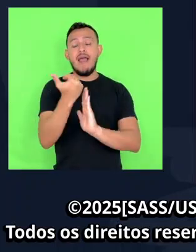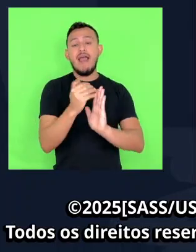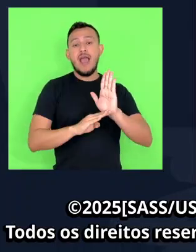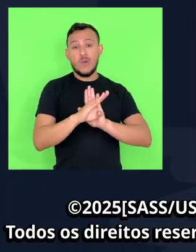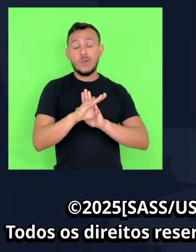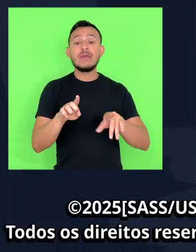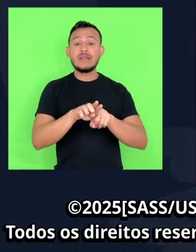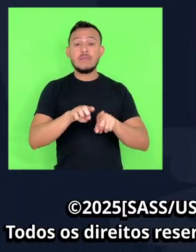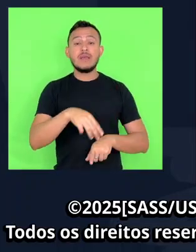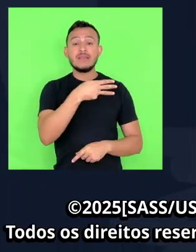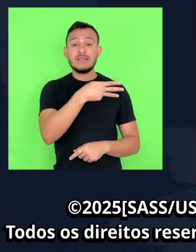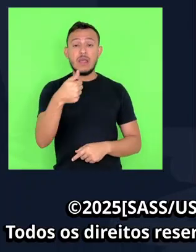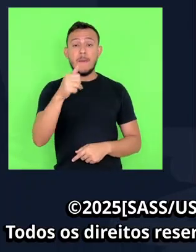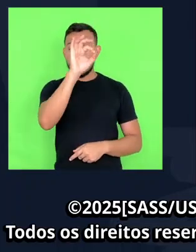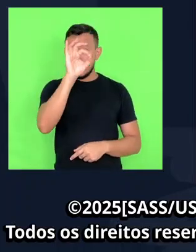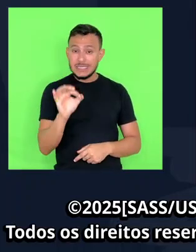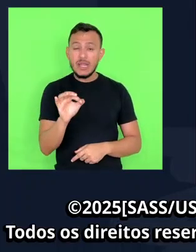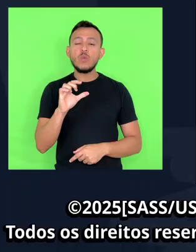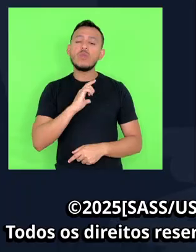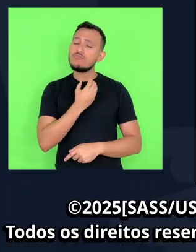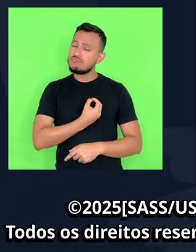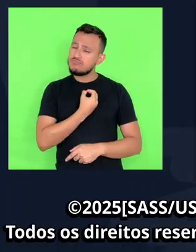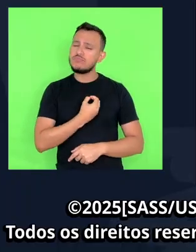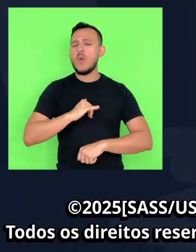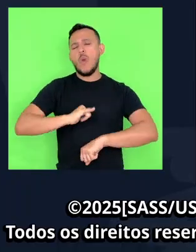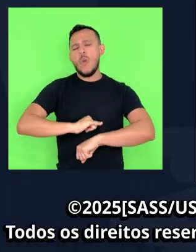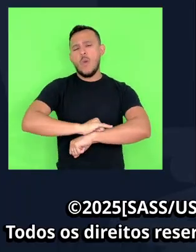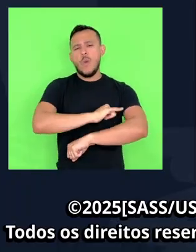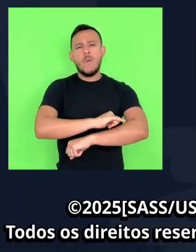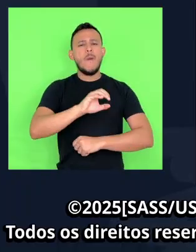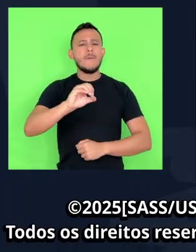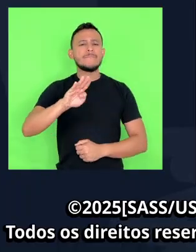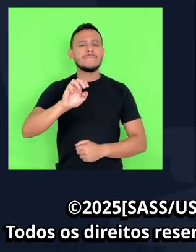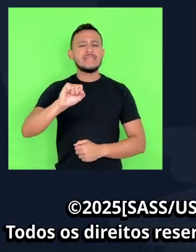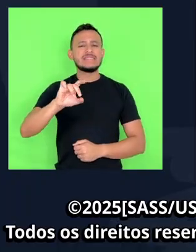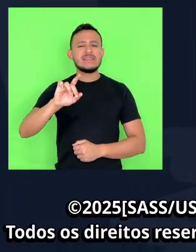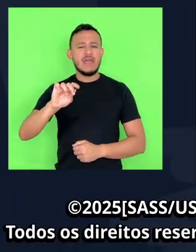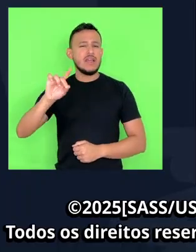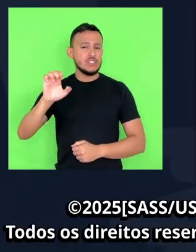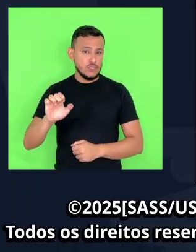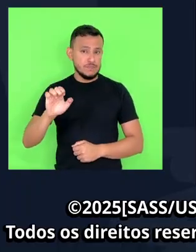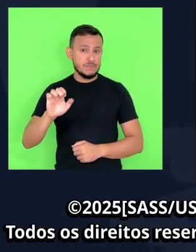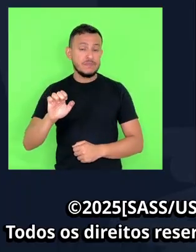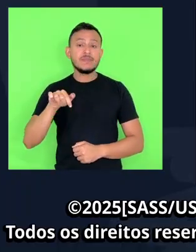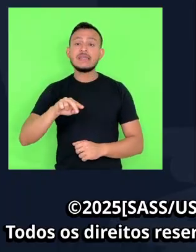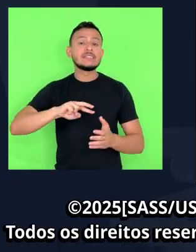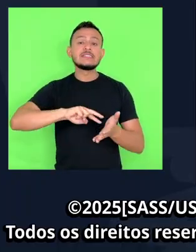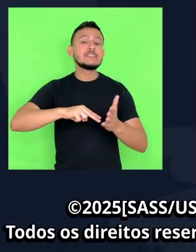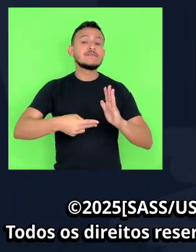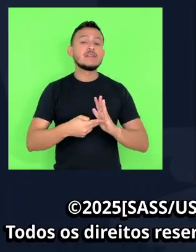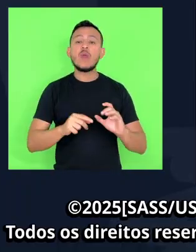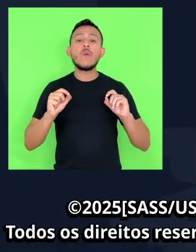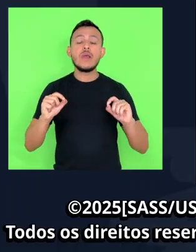e 31% vivendo com obesidade, já ultrapassou os 30%. Isso significa praticamente